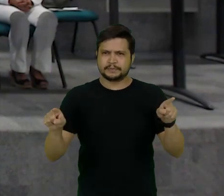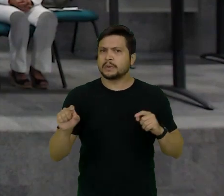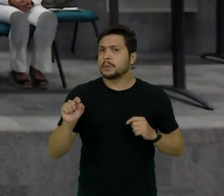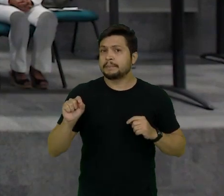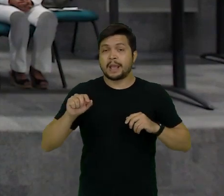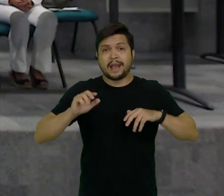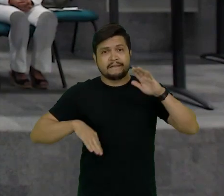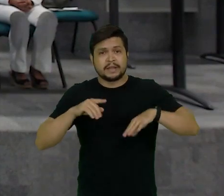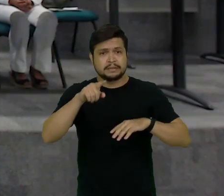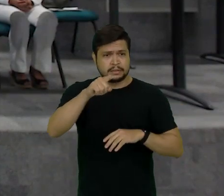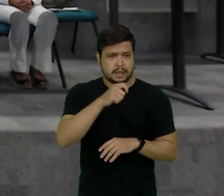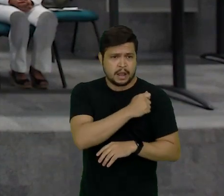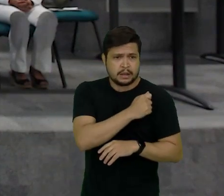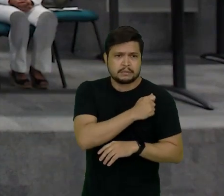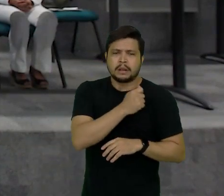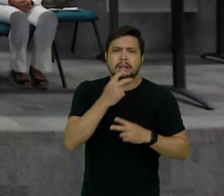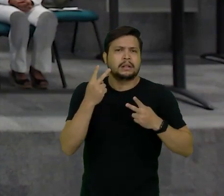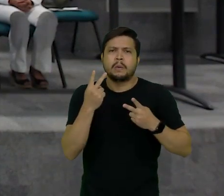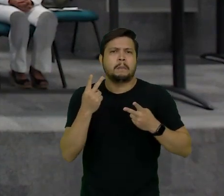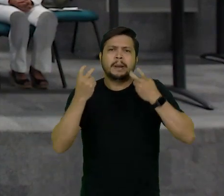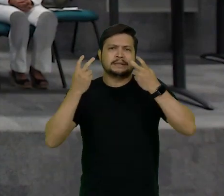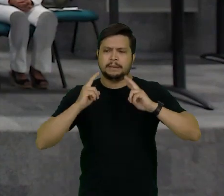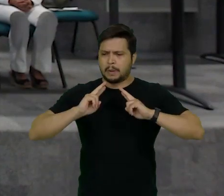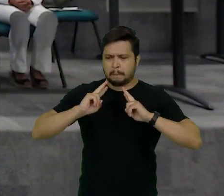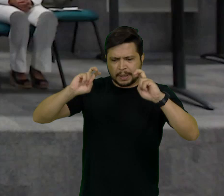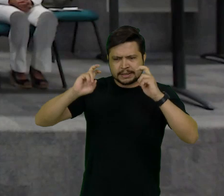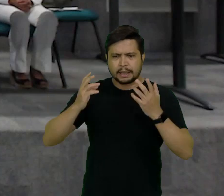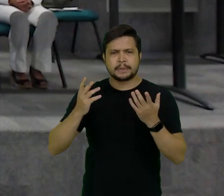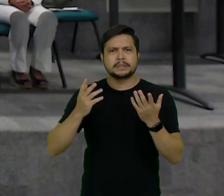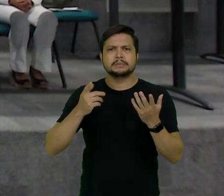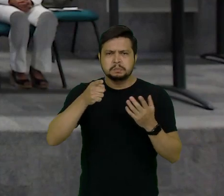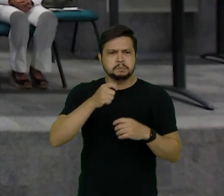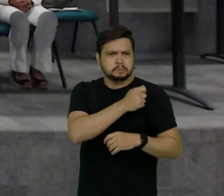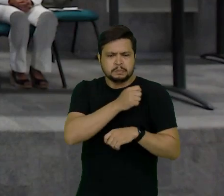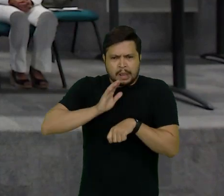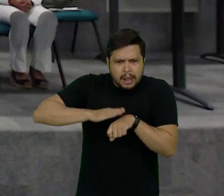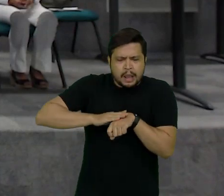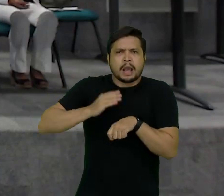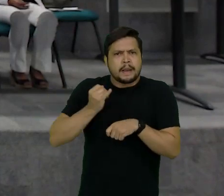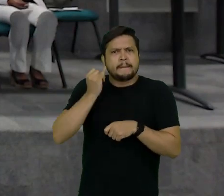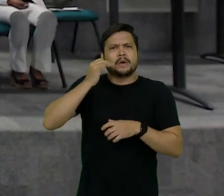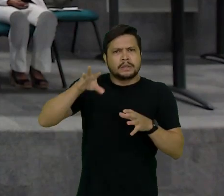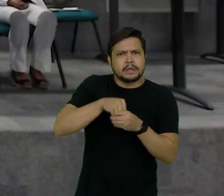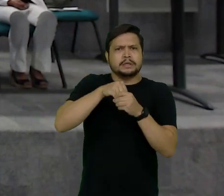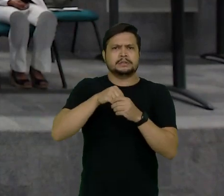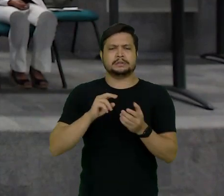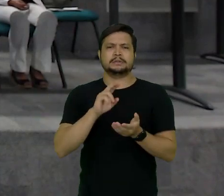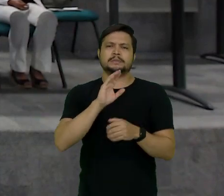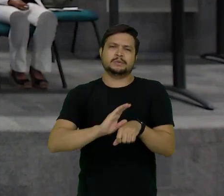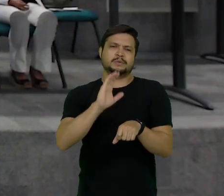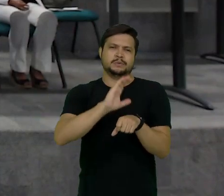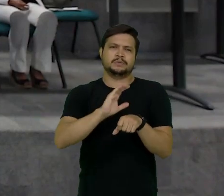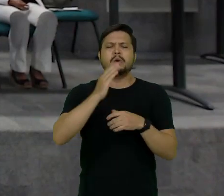não percebem o tanto que vocês são importantes para o curso. Às vezes o curso passa e vocês não percebem isso. Eu